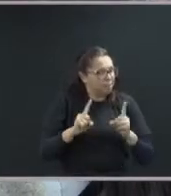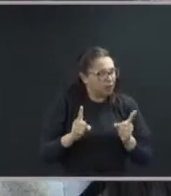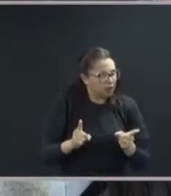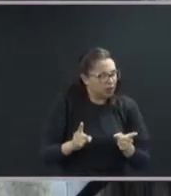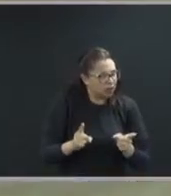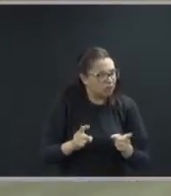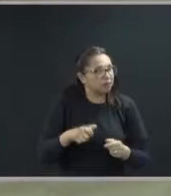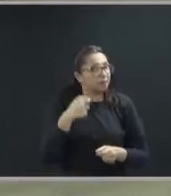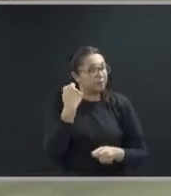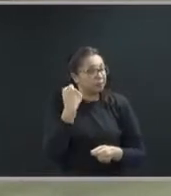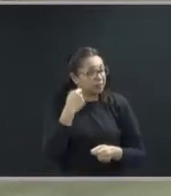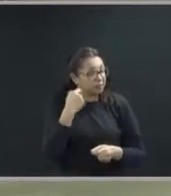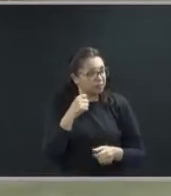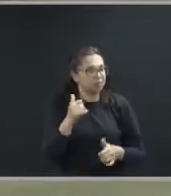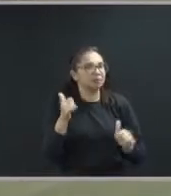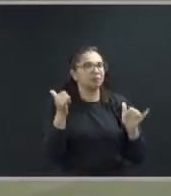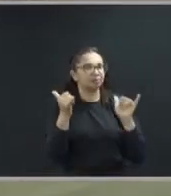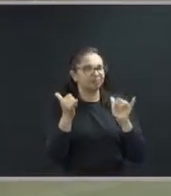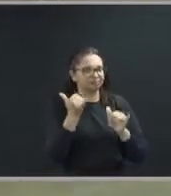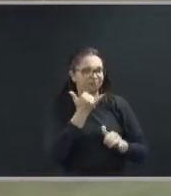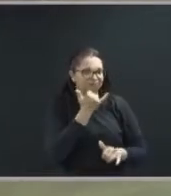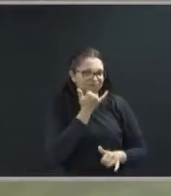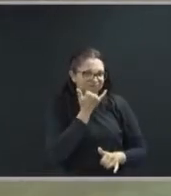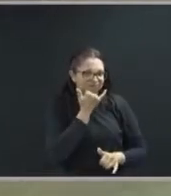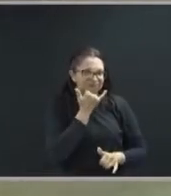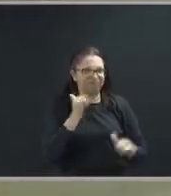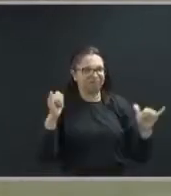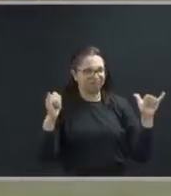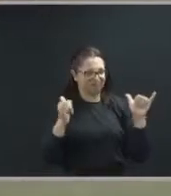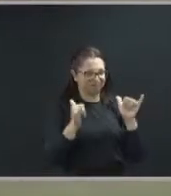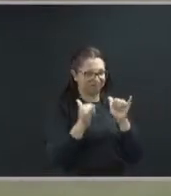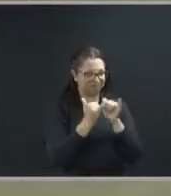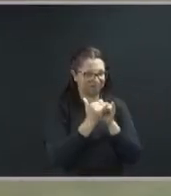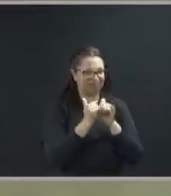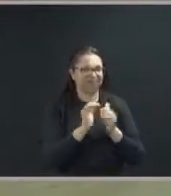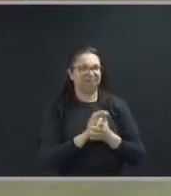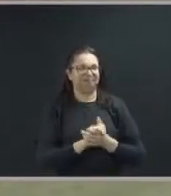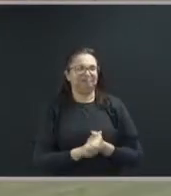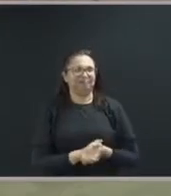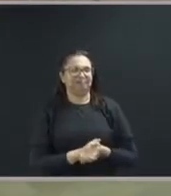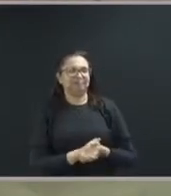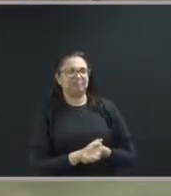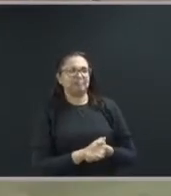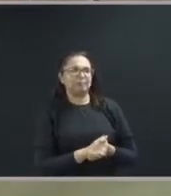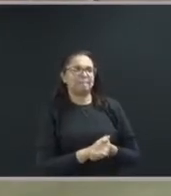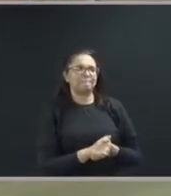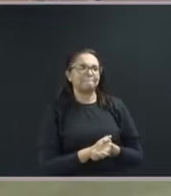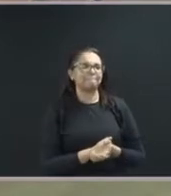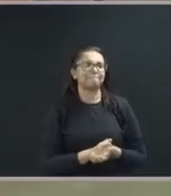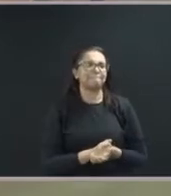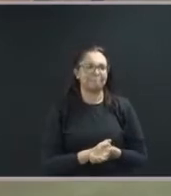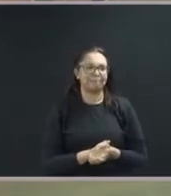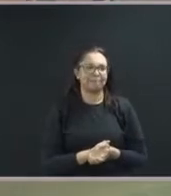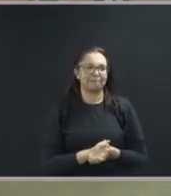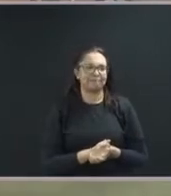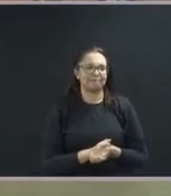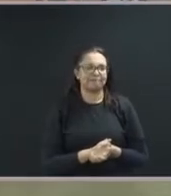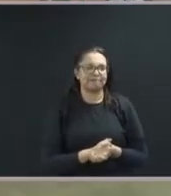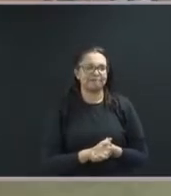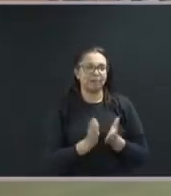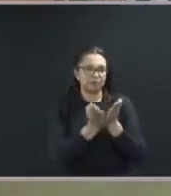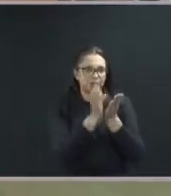frente. Vamos embora. E eles dizem com palavras de lisonja, engana o coração dos simples. Quanto à